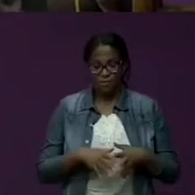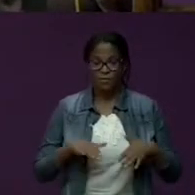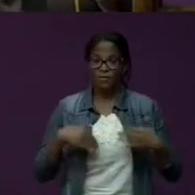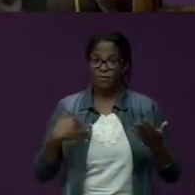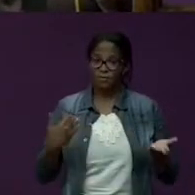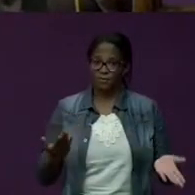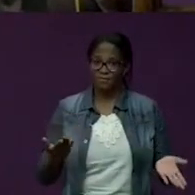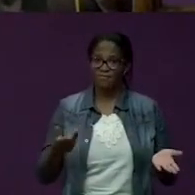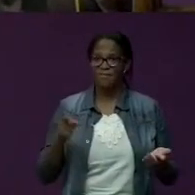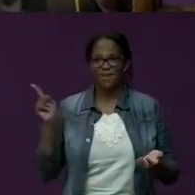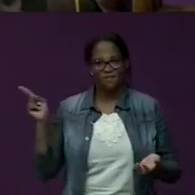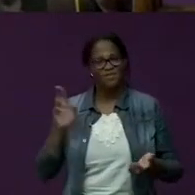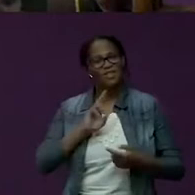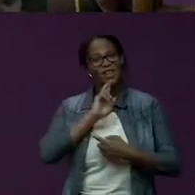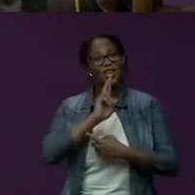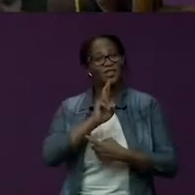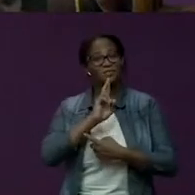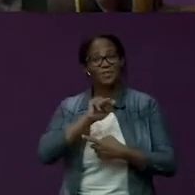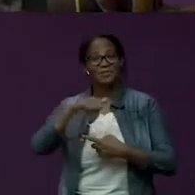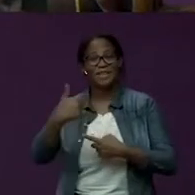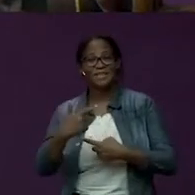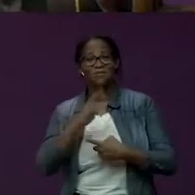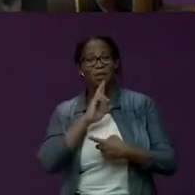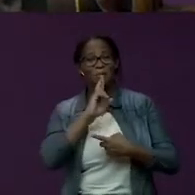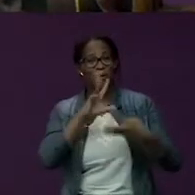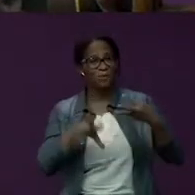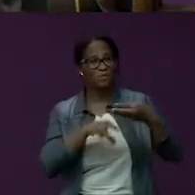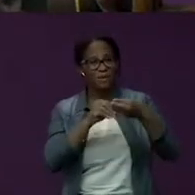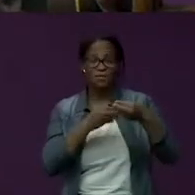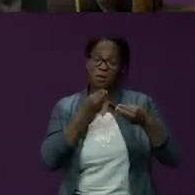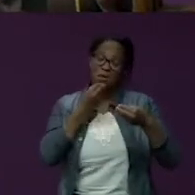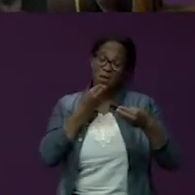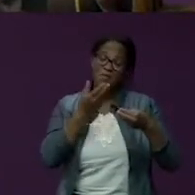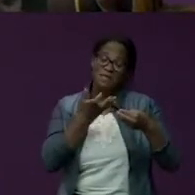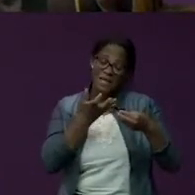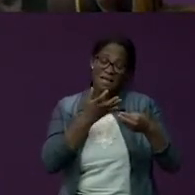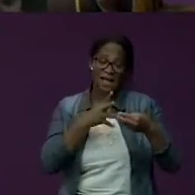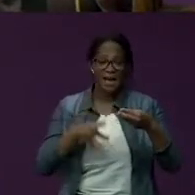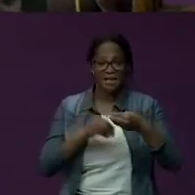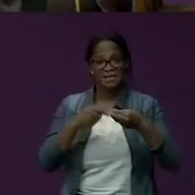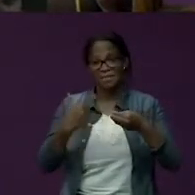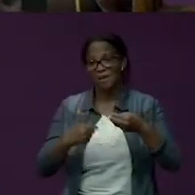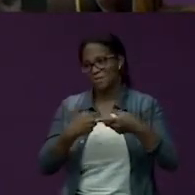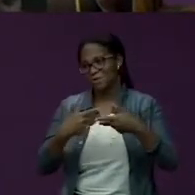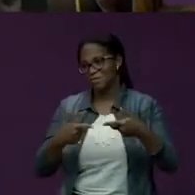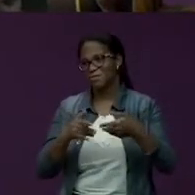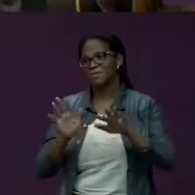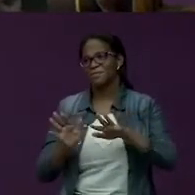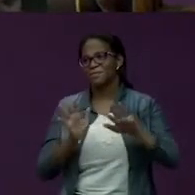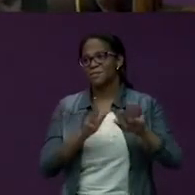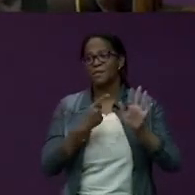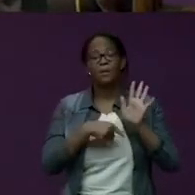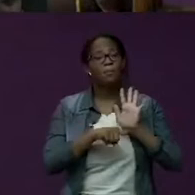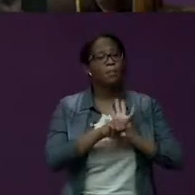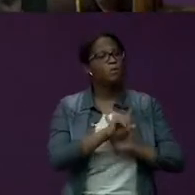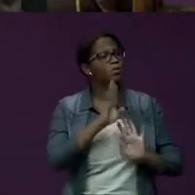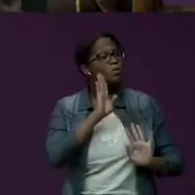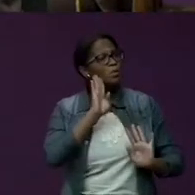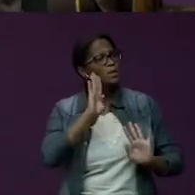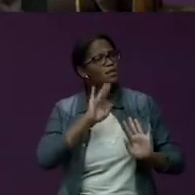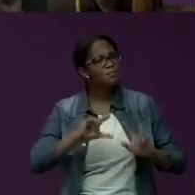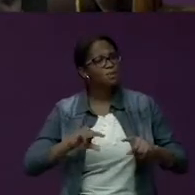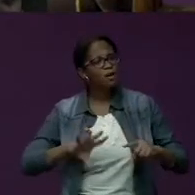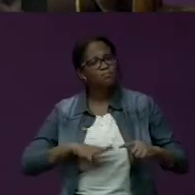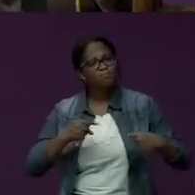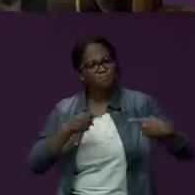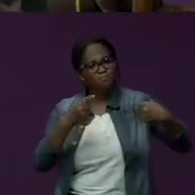Você acabou, na verdade, você acabou respondendo a minha segunda pergunta, mas talvez você queira acrescentar alguma coisa. Que é, eu te perguntei quais são os principais desafios